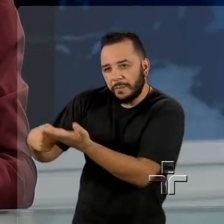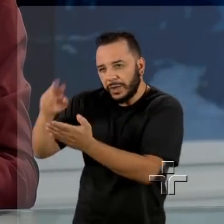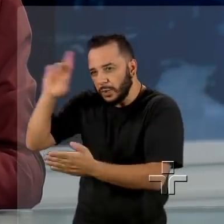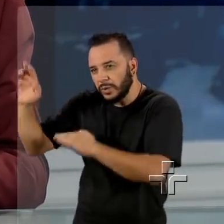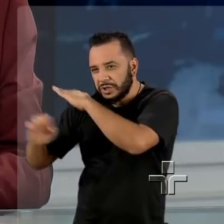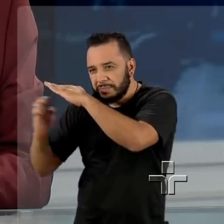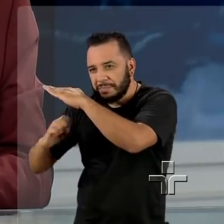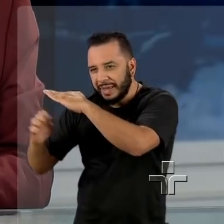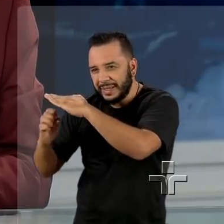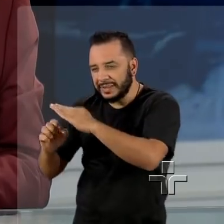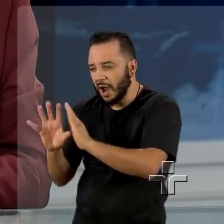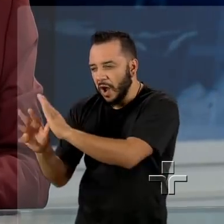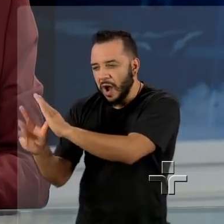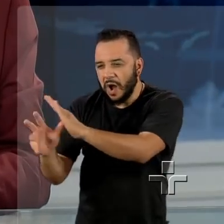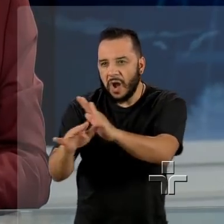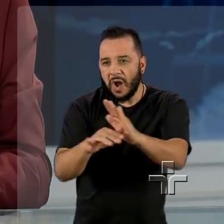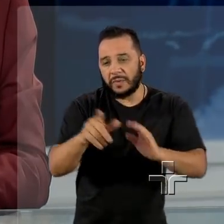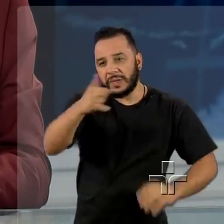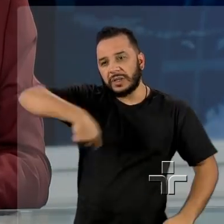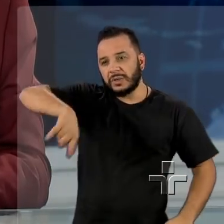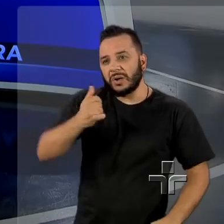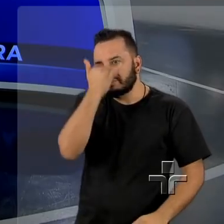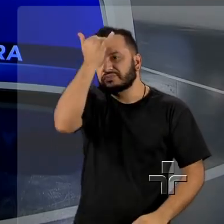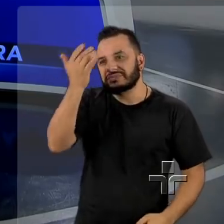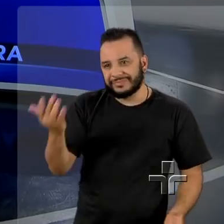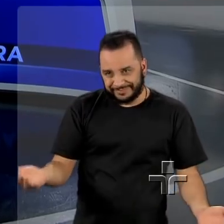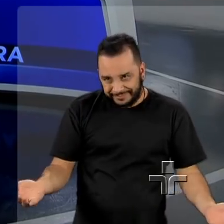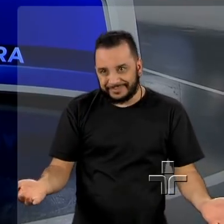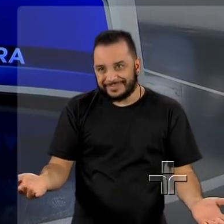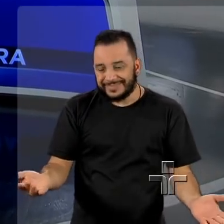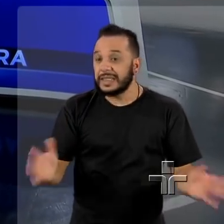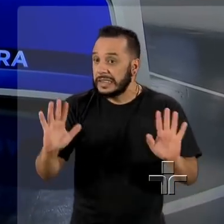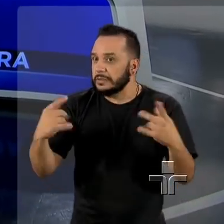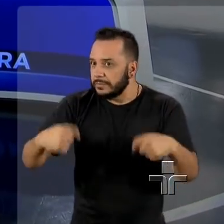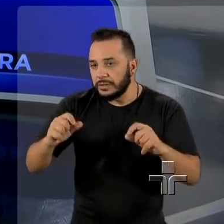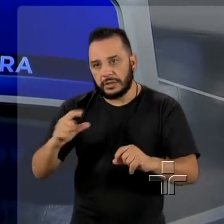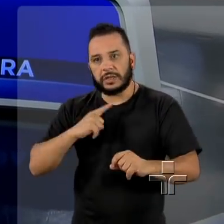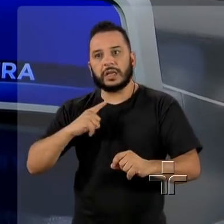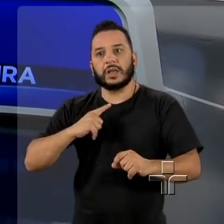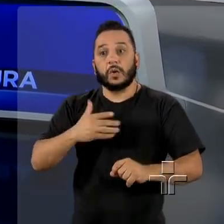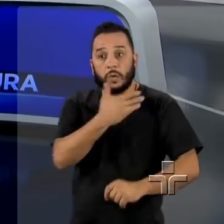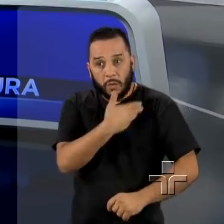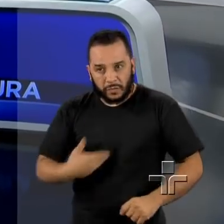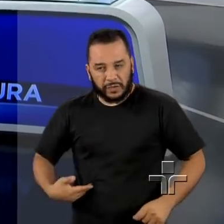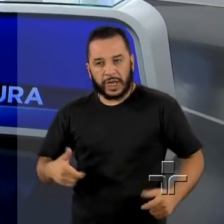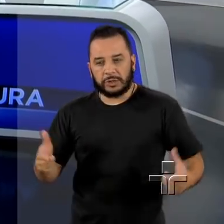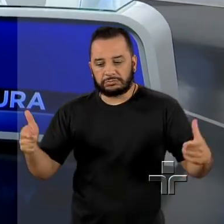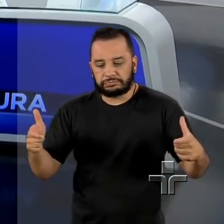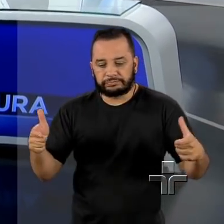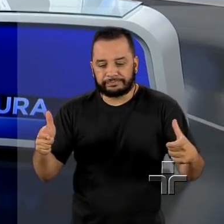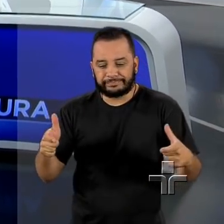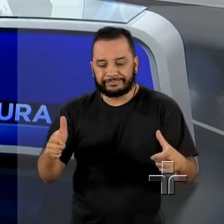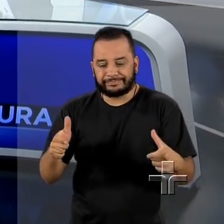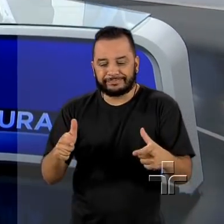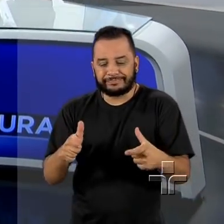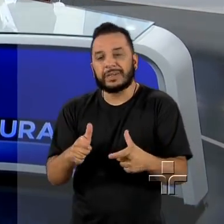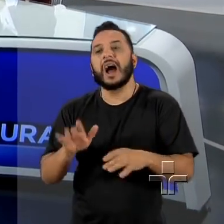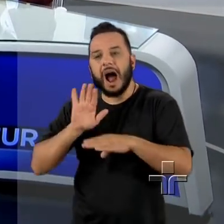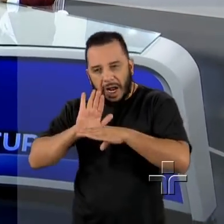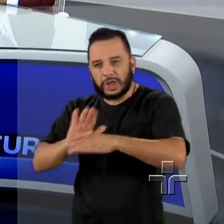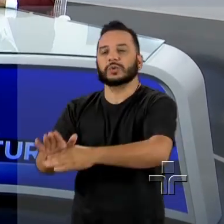o Estado é gigantesco e depois do governo do PT aumentou mais. Então, a gente sabe que uma das formas de tráfico de influência é você vai